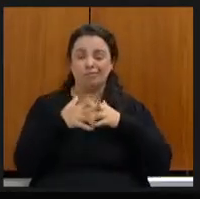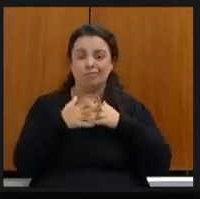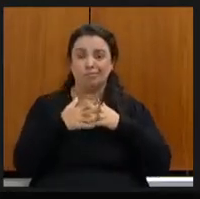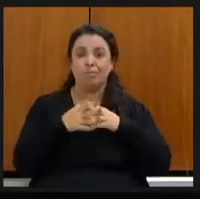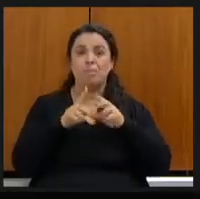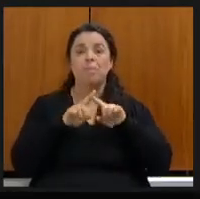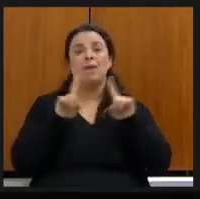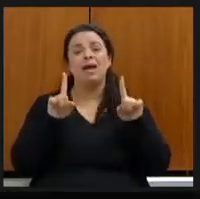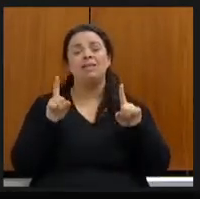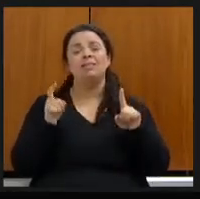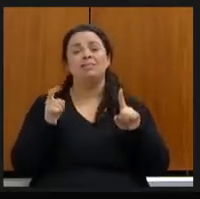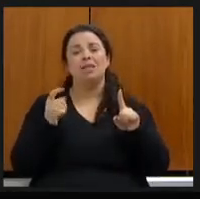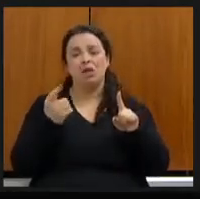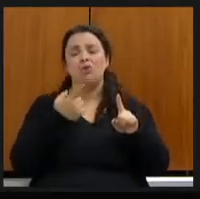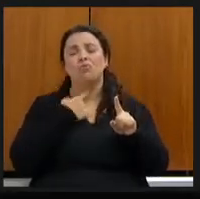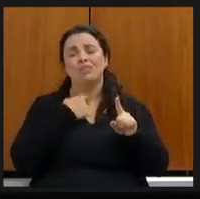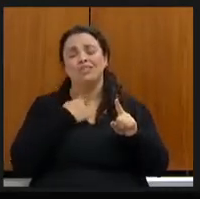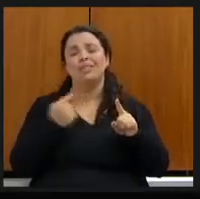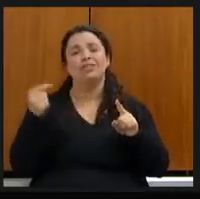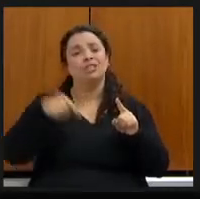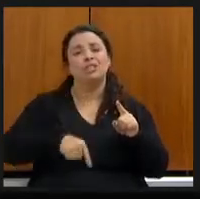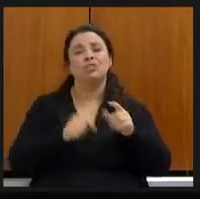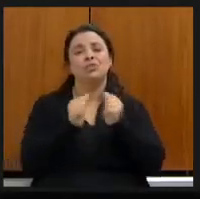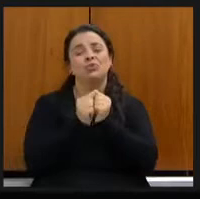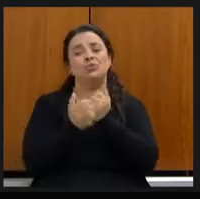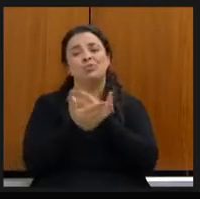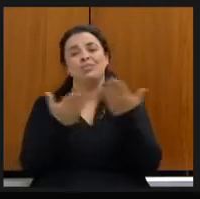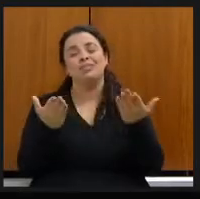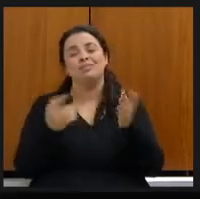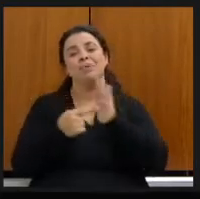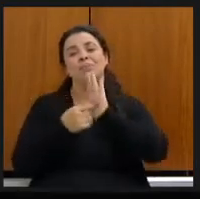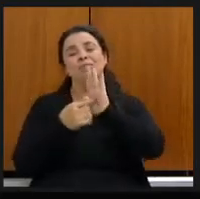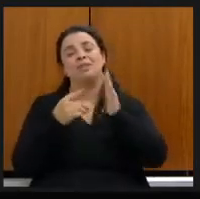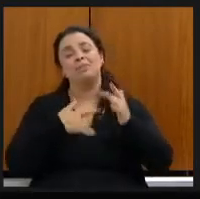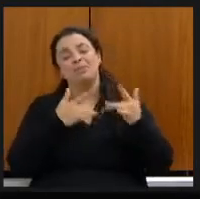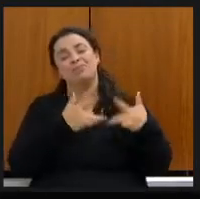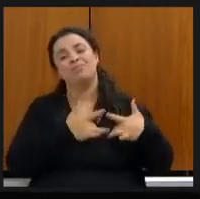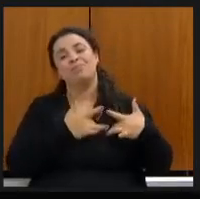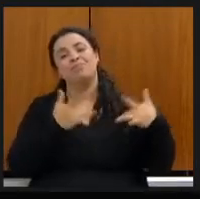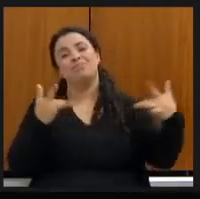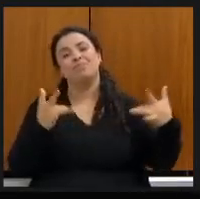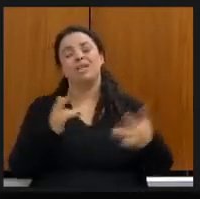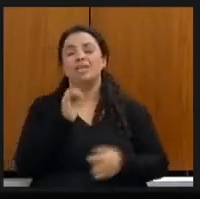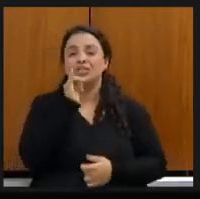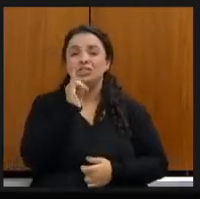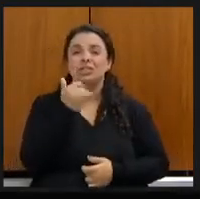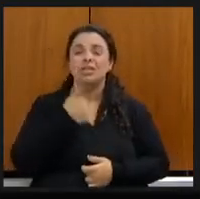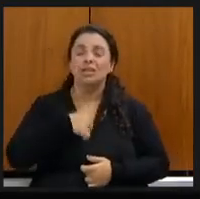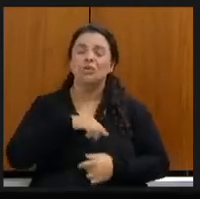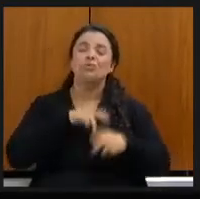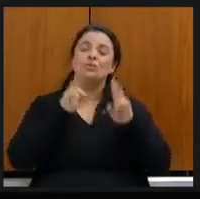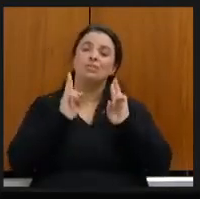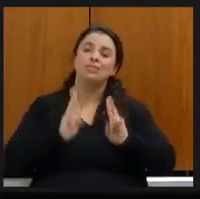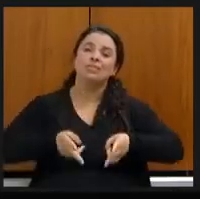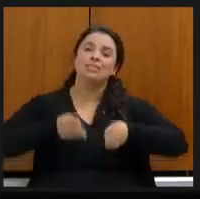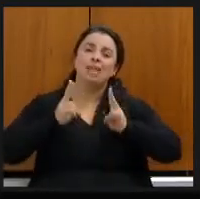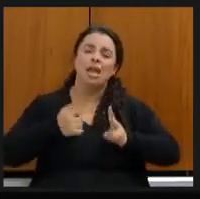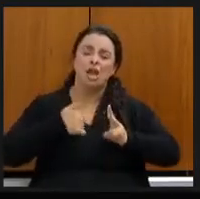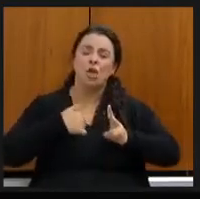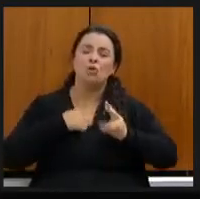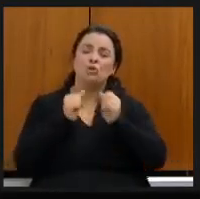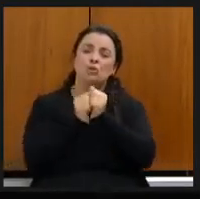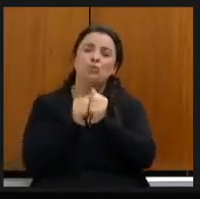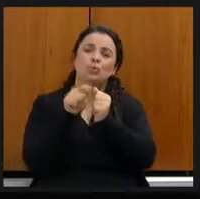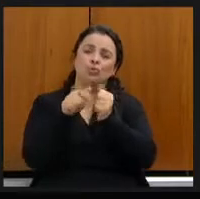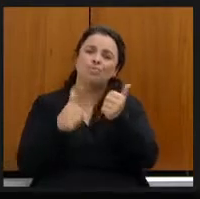com vocês para expressar a minha solidariedade e dizer que estou sempre estarei sempre com vocês